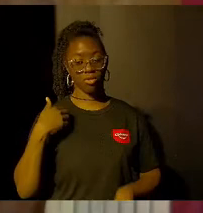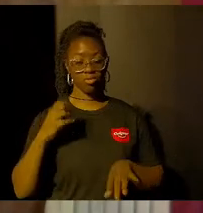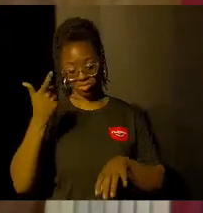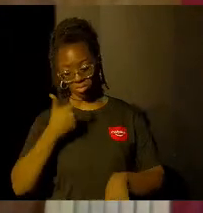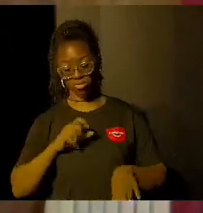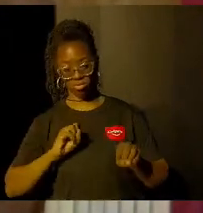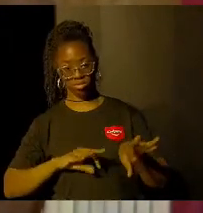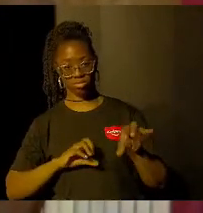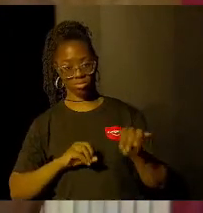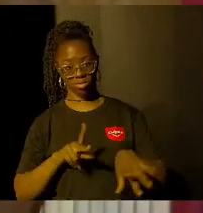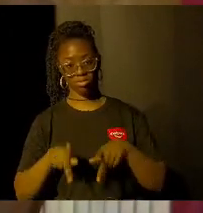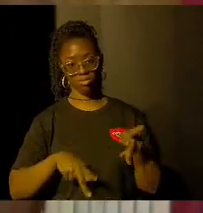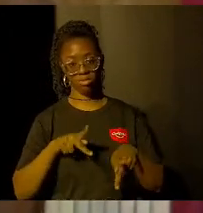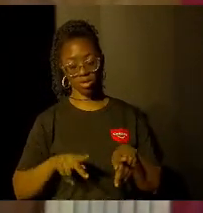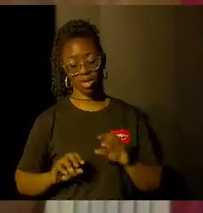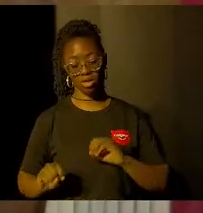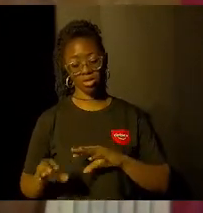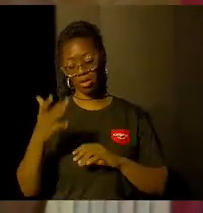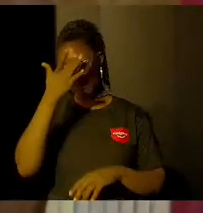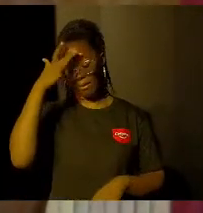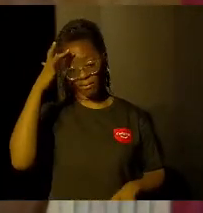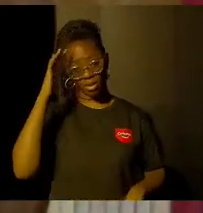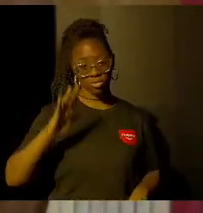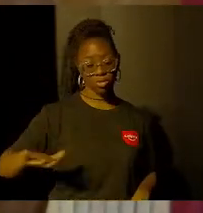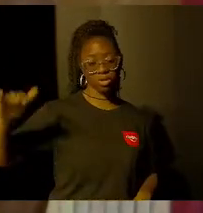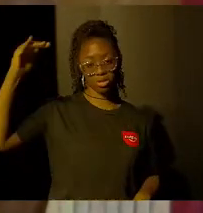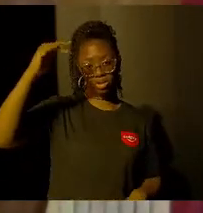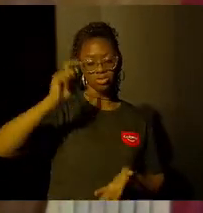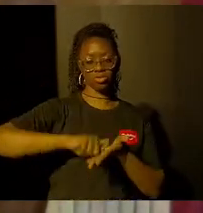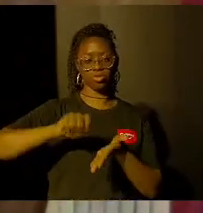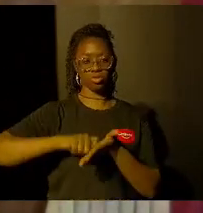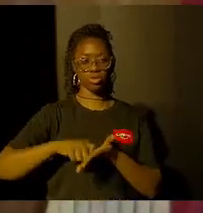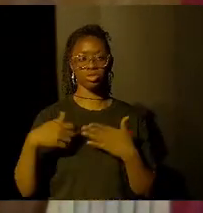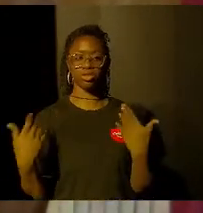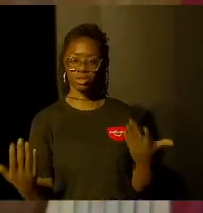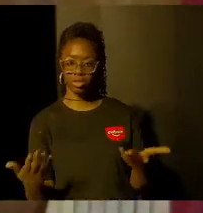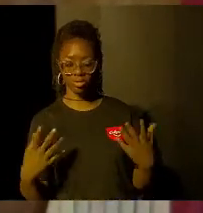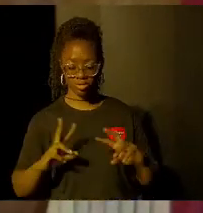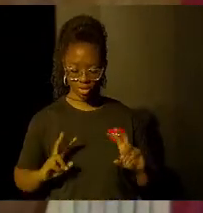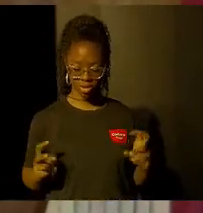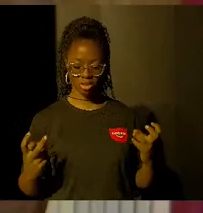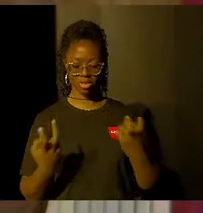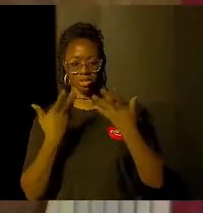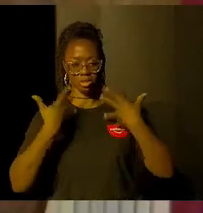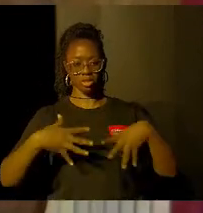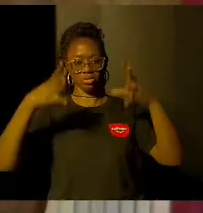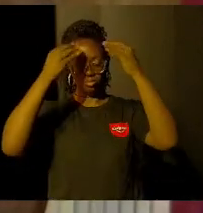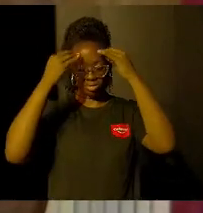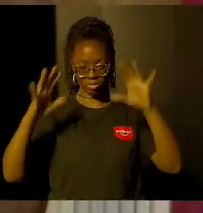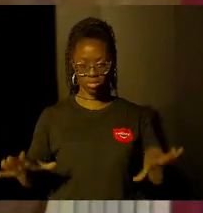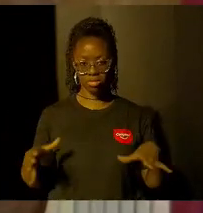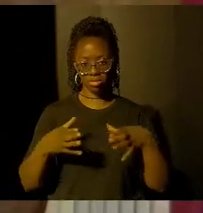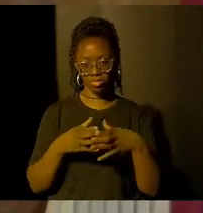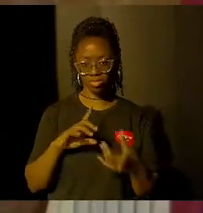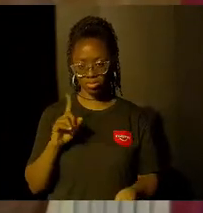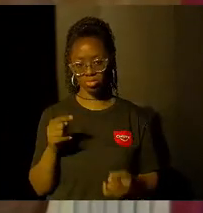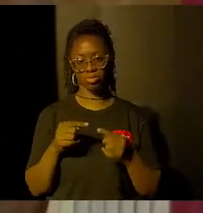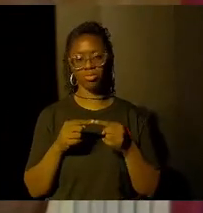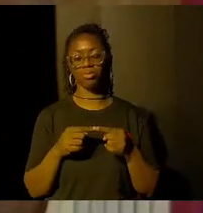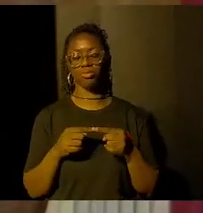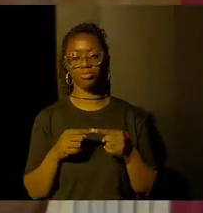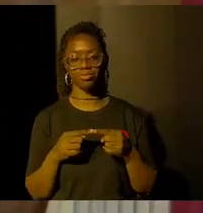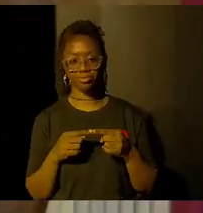na alfabetização de pessoas adultas Então essa tecnologia da roda e da aprendizagem conjunta a partir